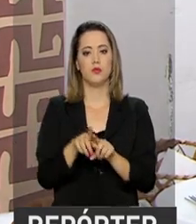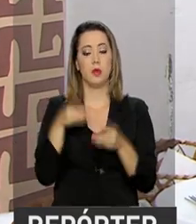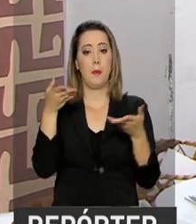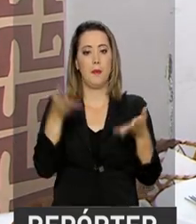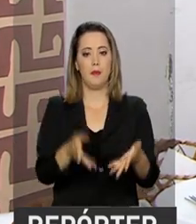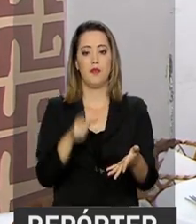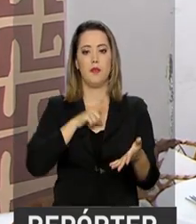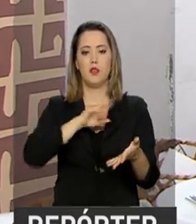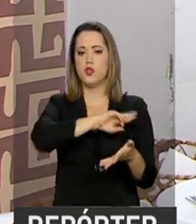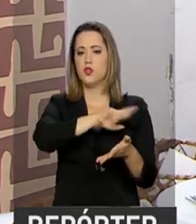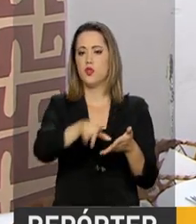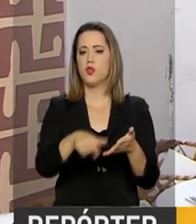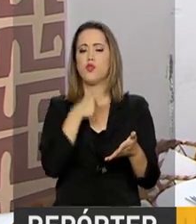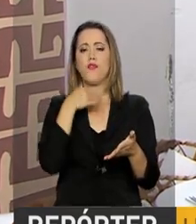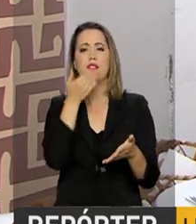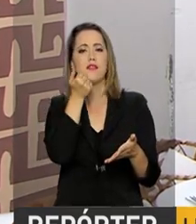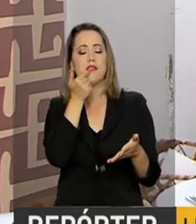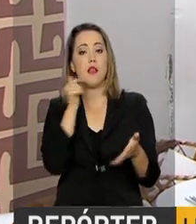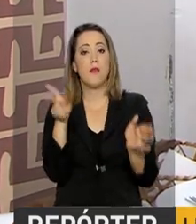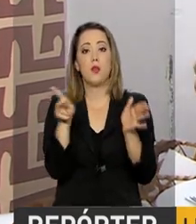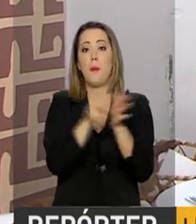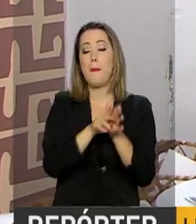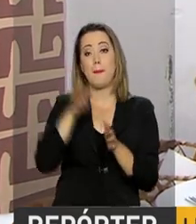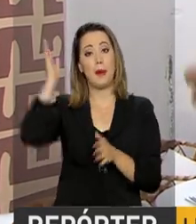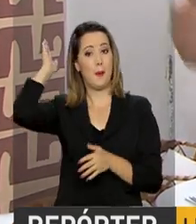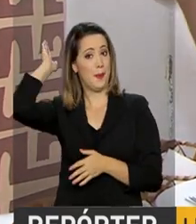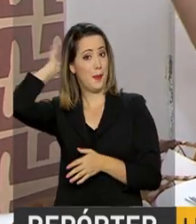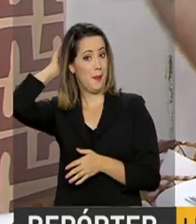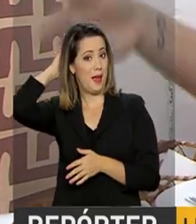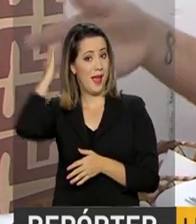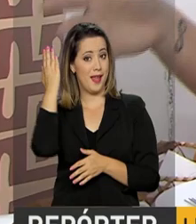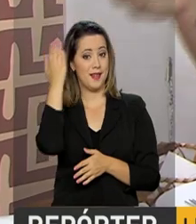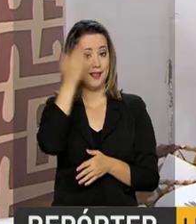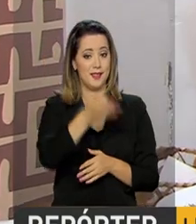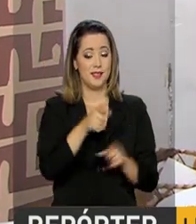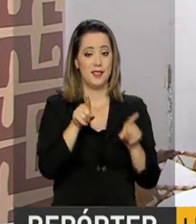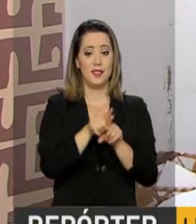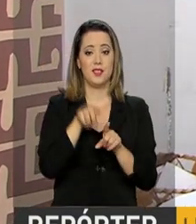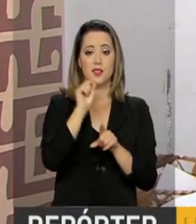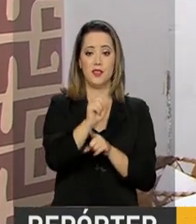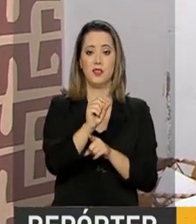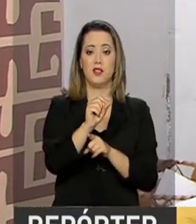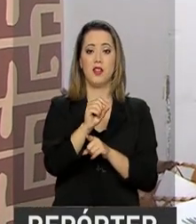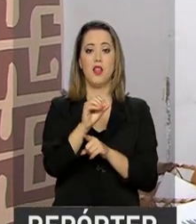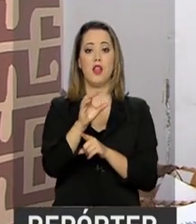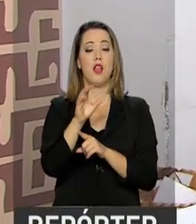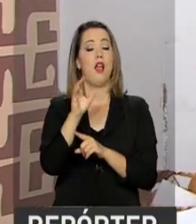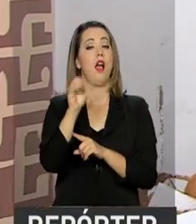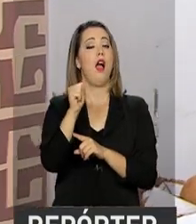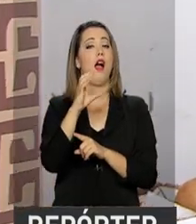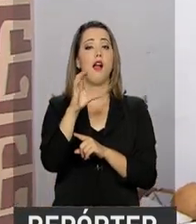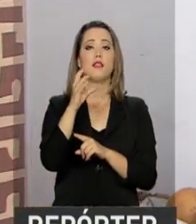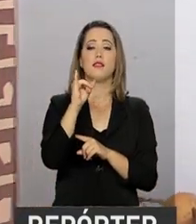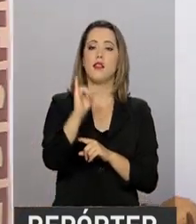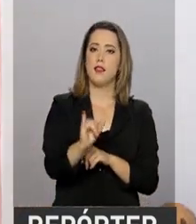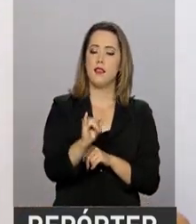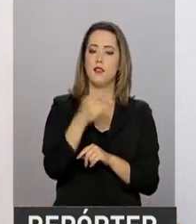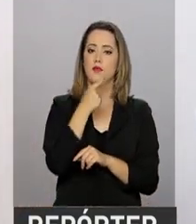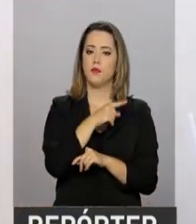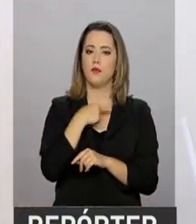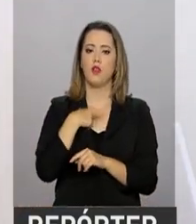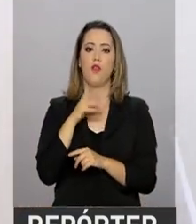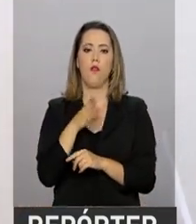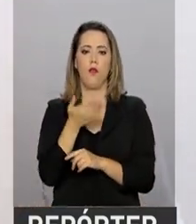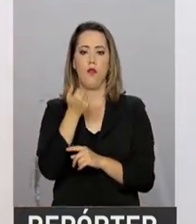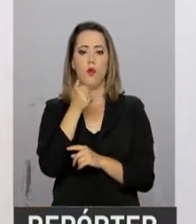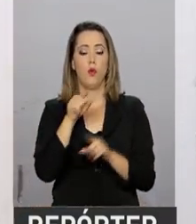Tem vatapá, caruru, maniçoba, casquinha de caranguejo, filhote frito, açaí. Bom, eu vou provar o tucupi com